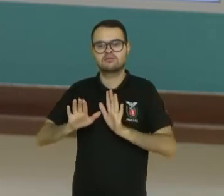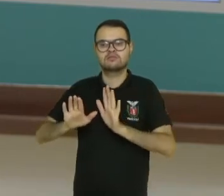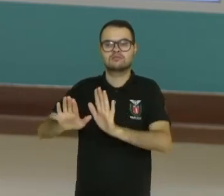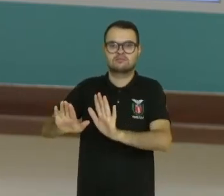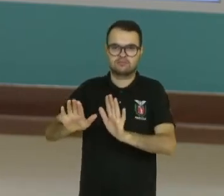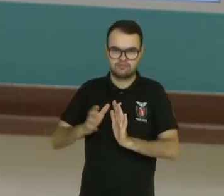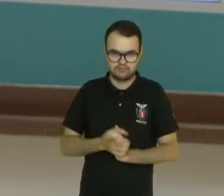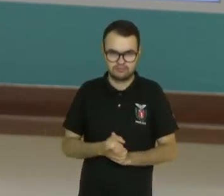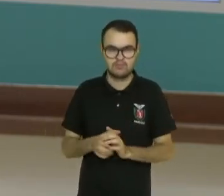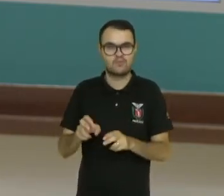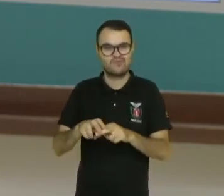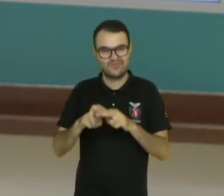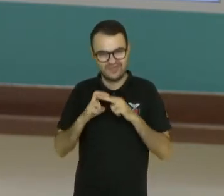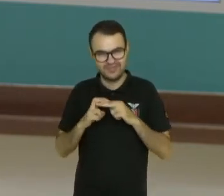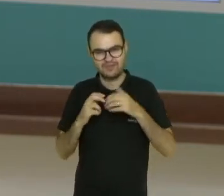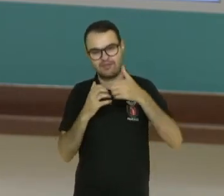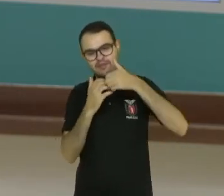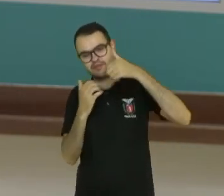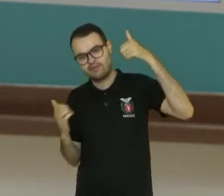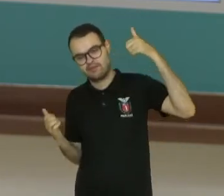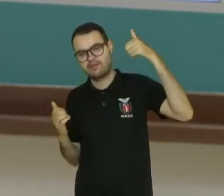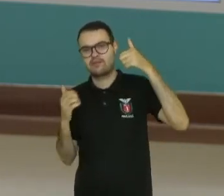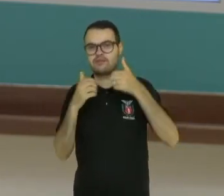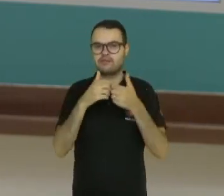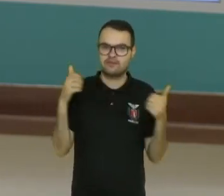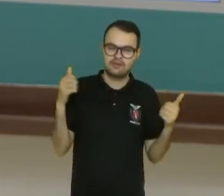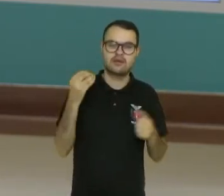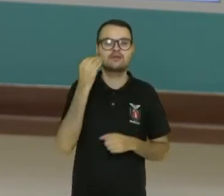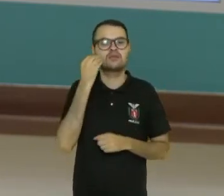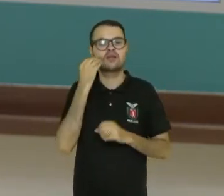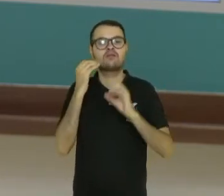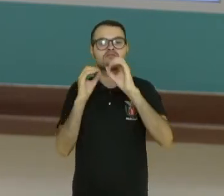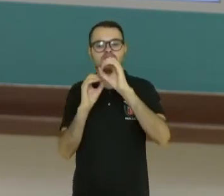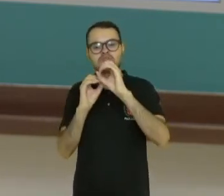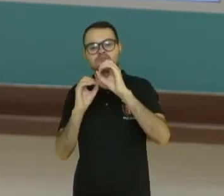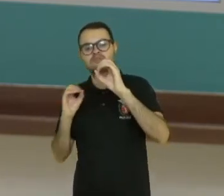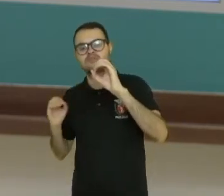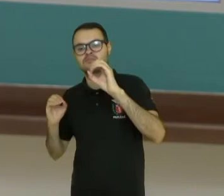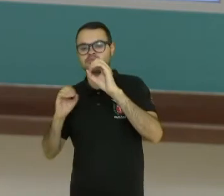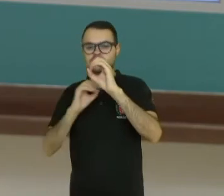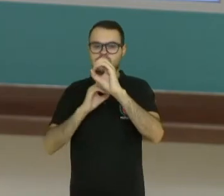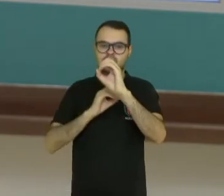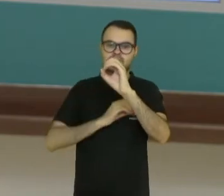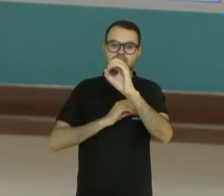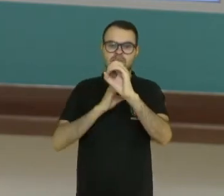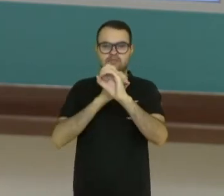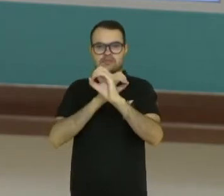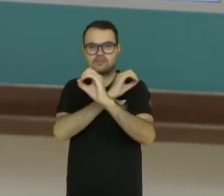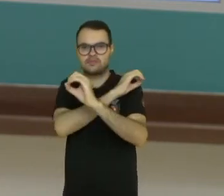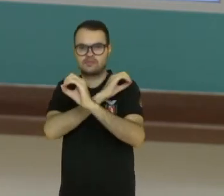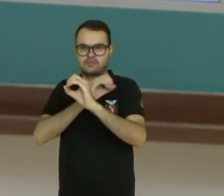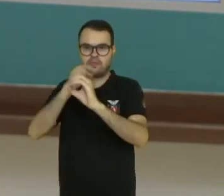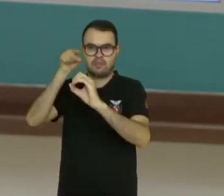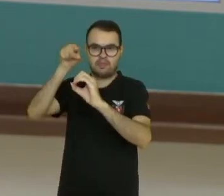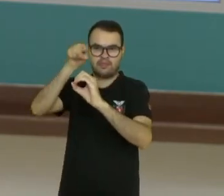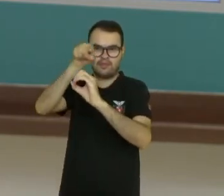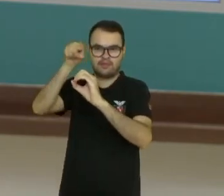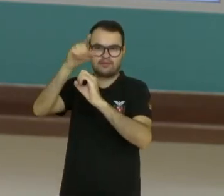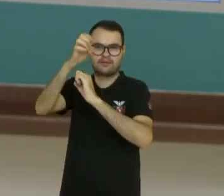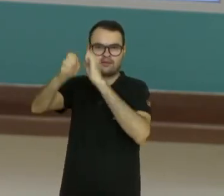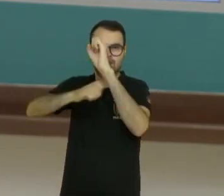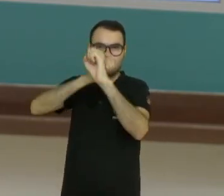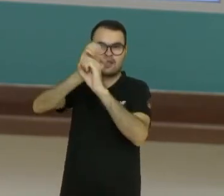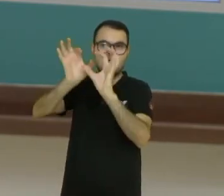essa geometria nada mais é do que a tentativa dos nossos átomos de se afastarem o máximo possível daqueles elétrons que estão